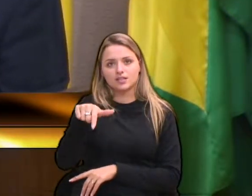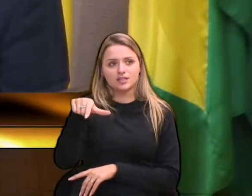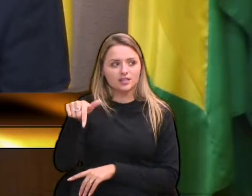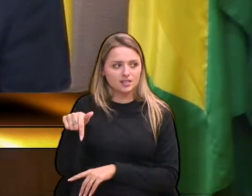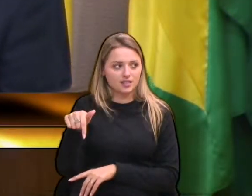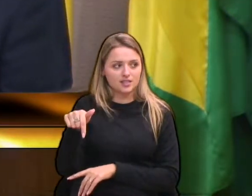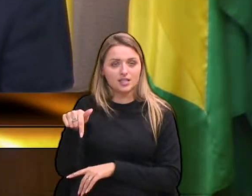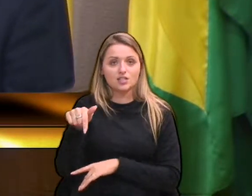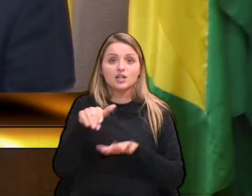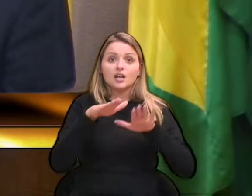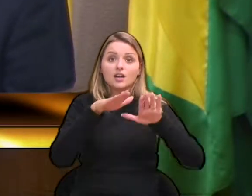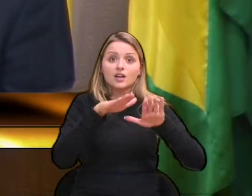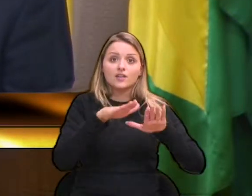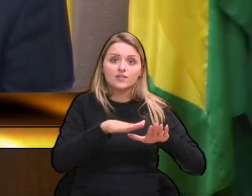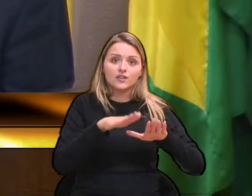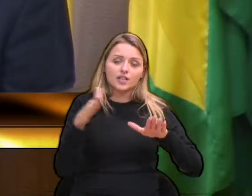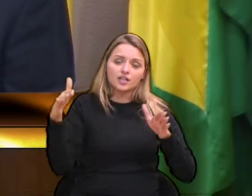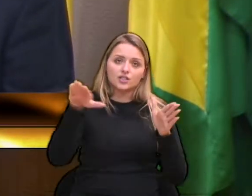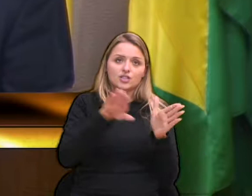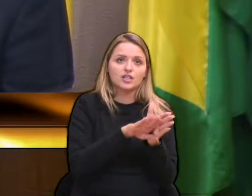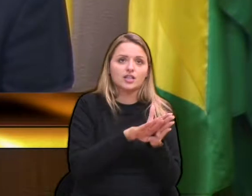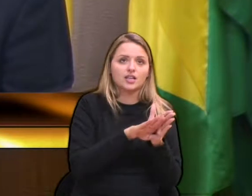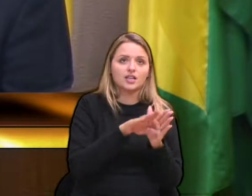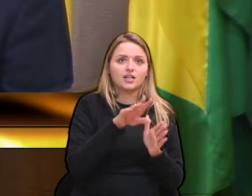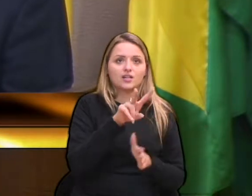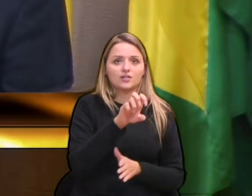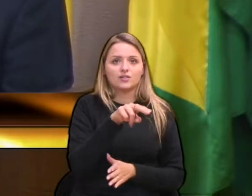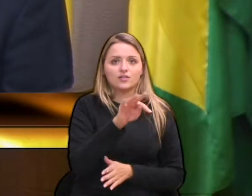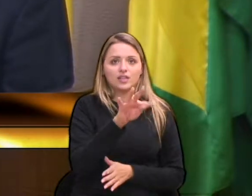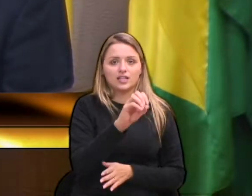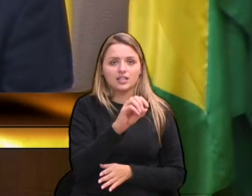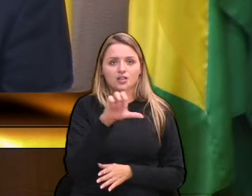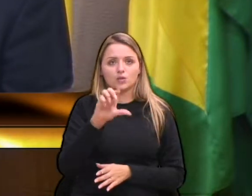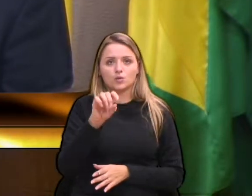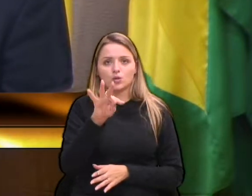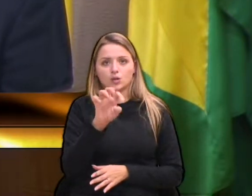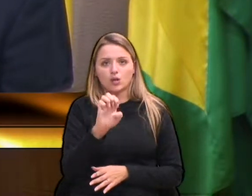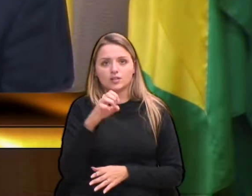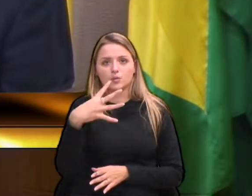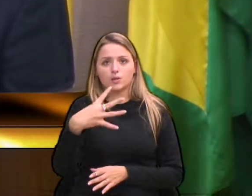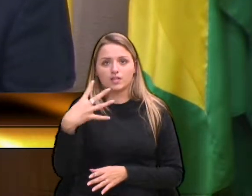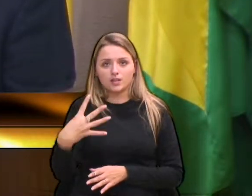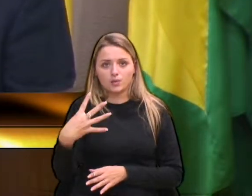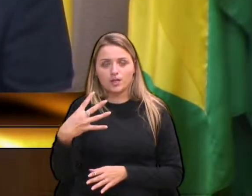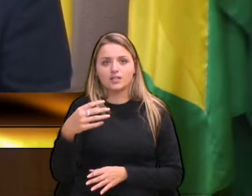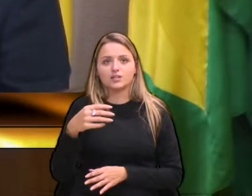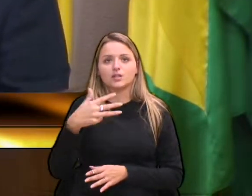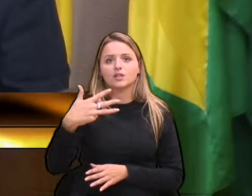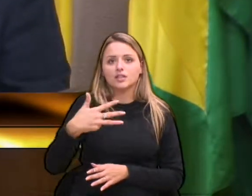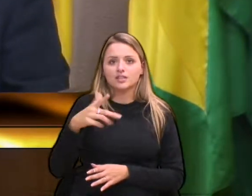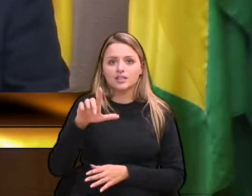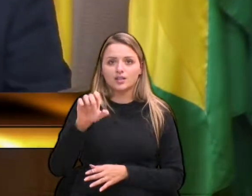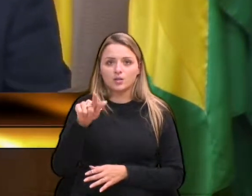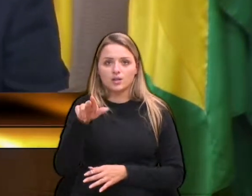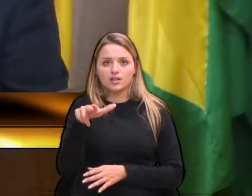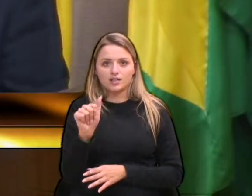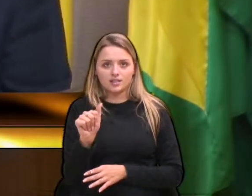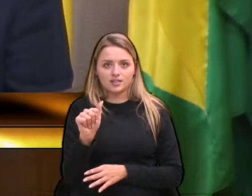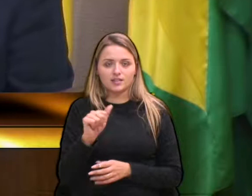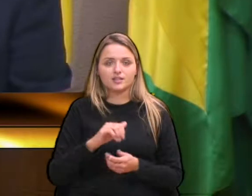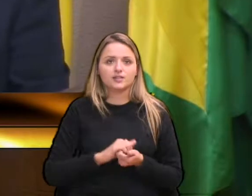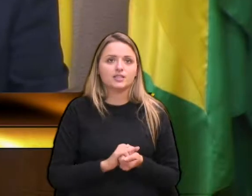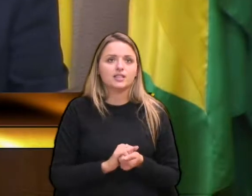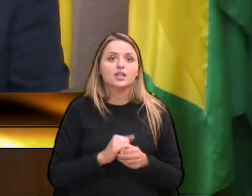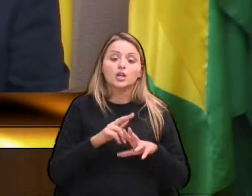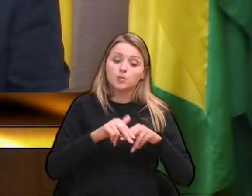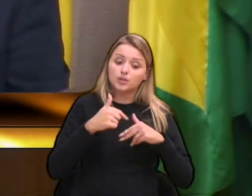1877 e se instalaram no Travessão Vêneto, lote 44, na quarta légua. Por isso que eu fiz questão de salientar isso